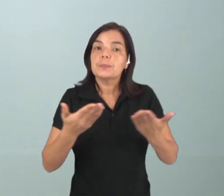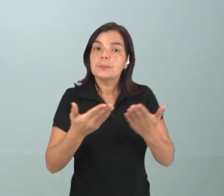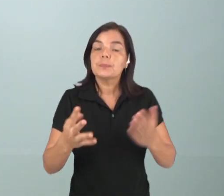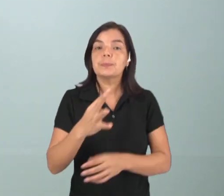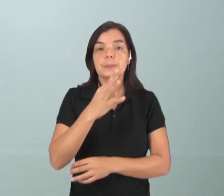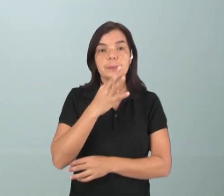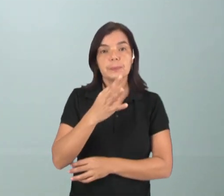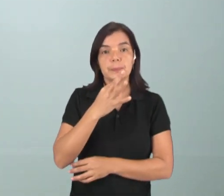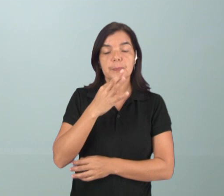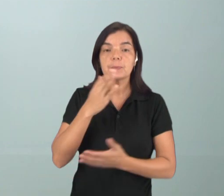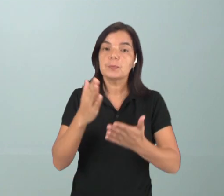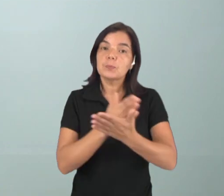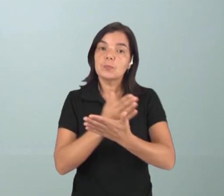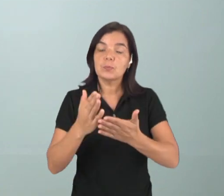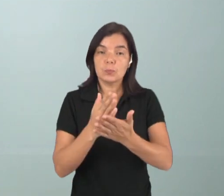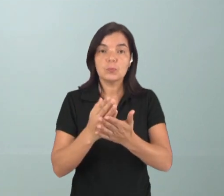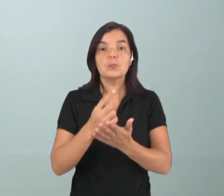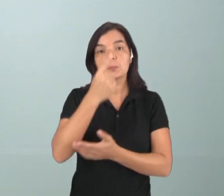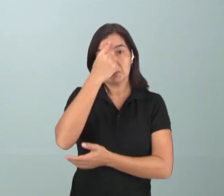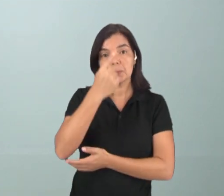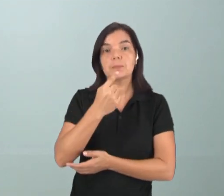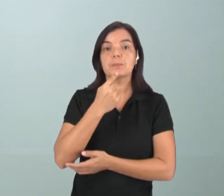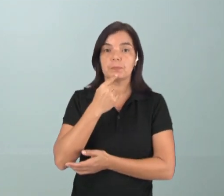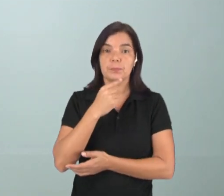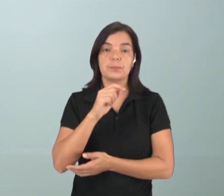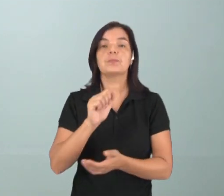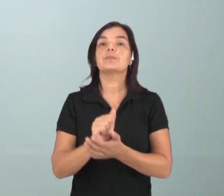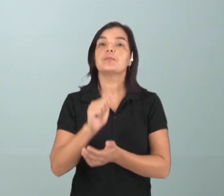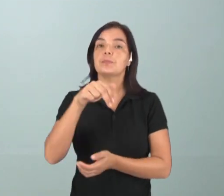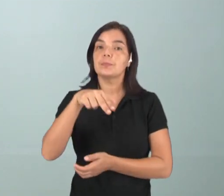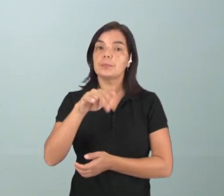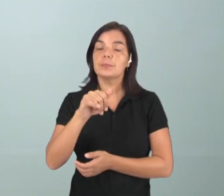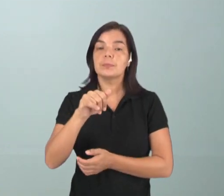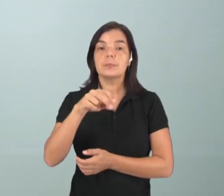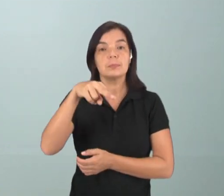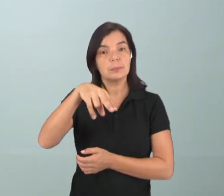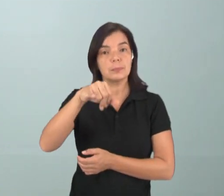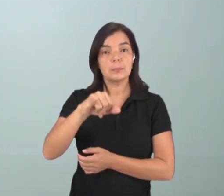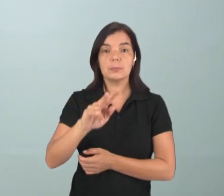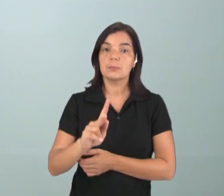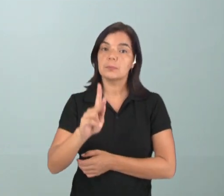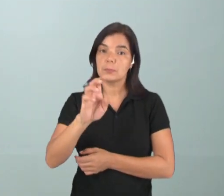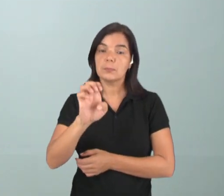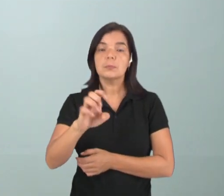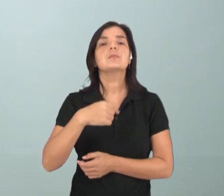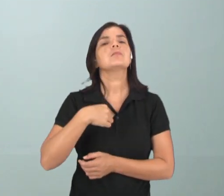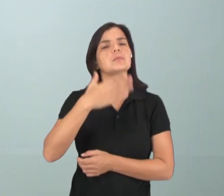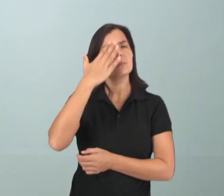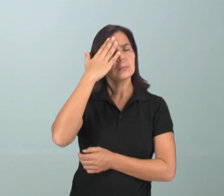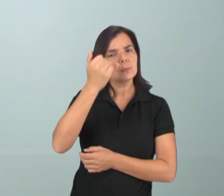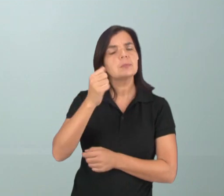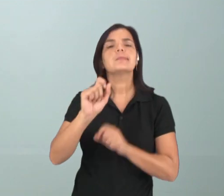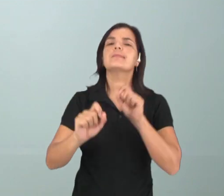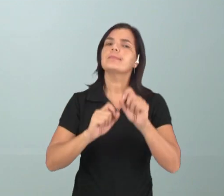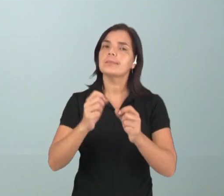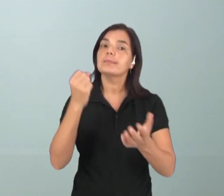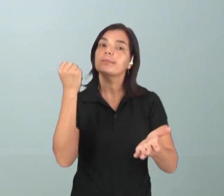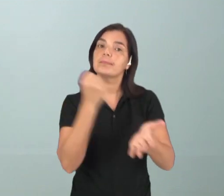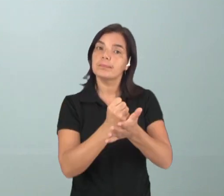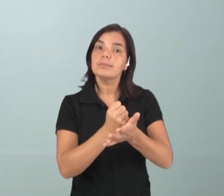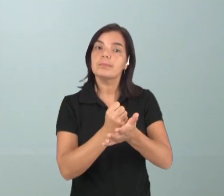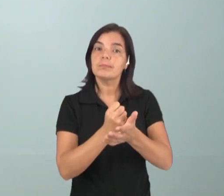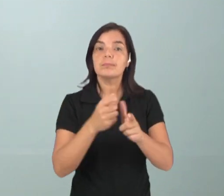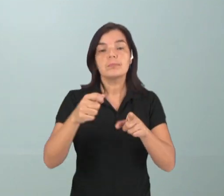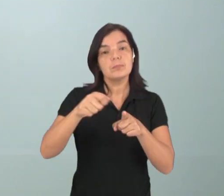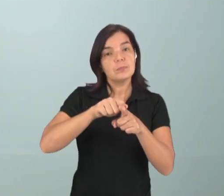gente conhece determinados símbolos, por exemplo, a Nike. Toda vez que você vê o símbolo da Nike, você associa que é de uma